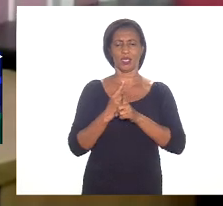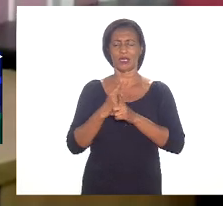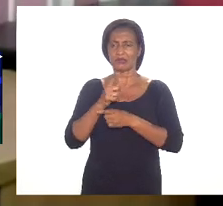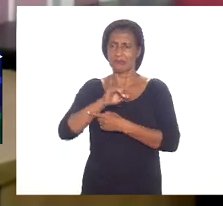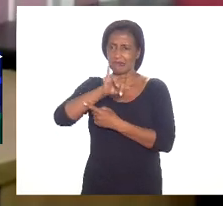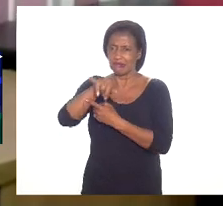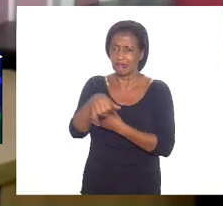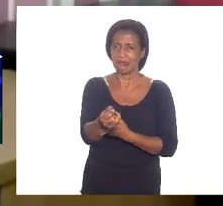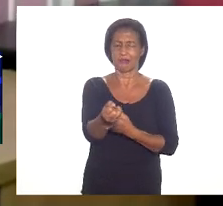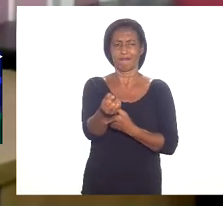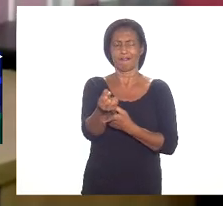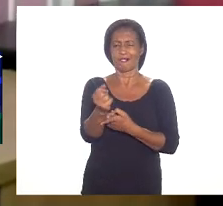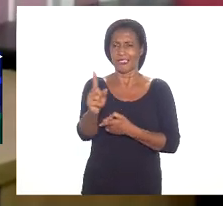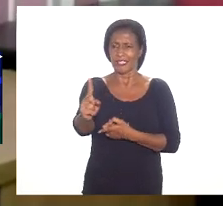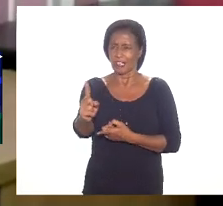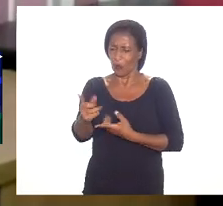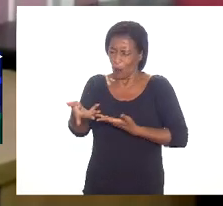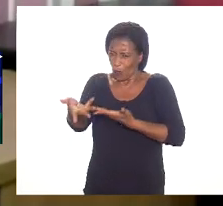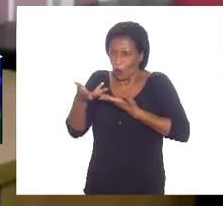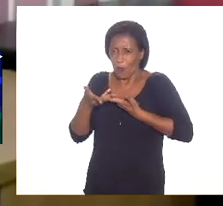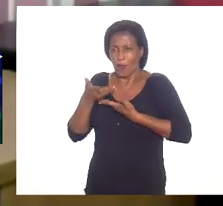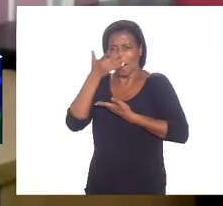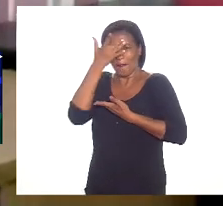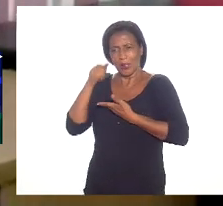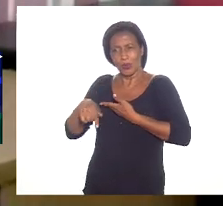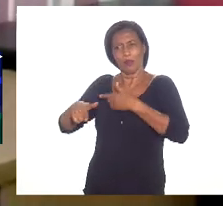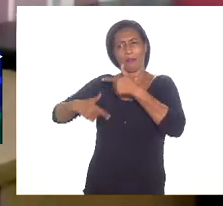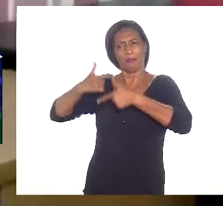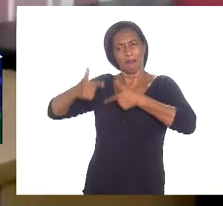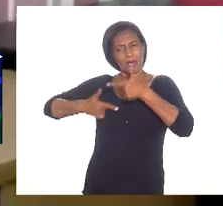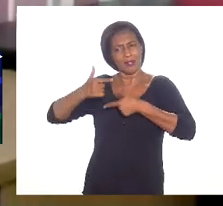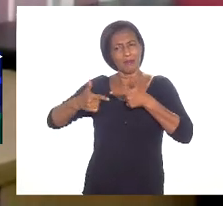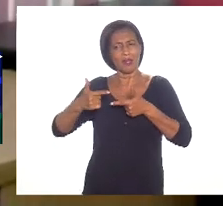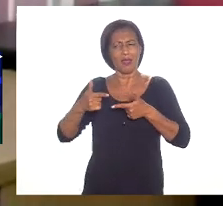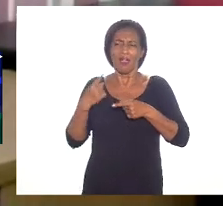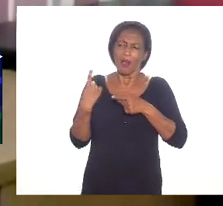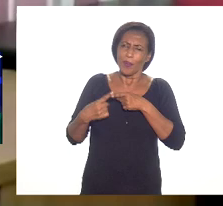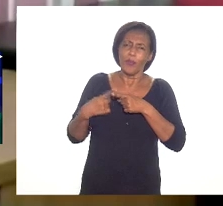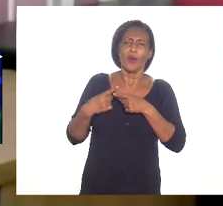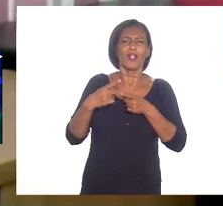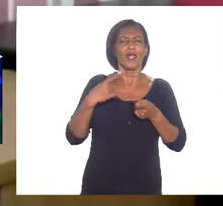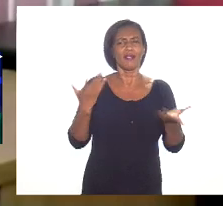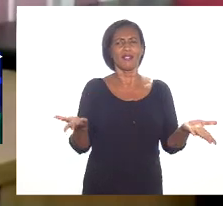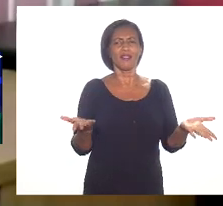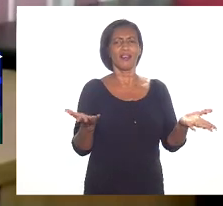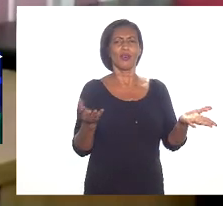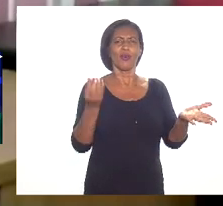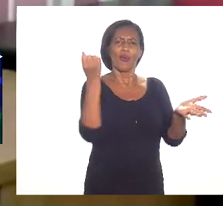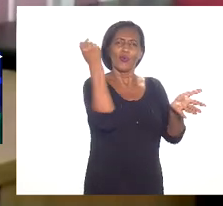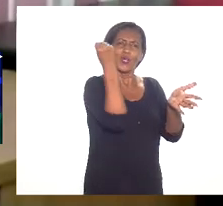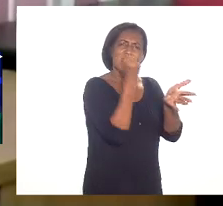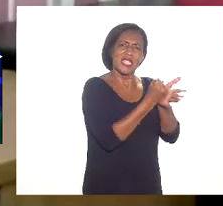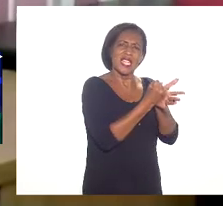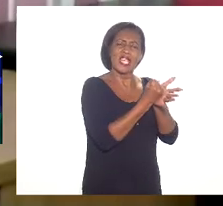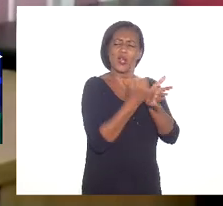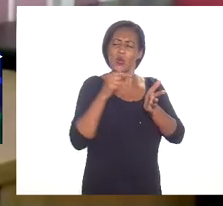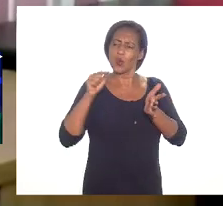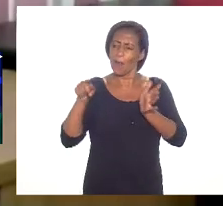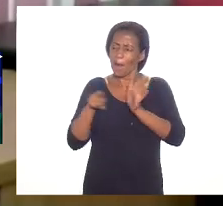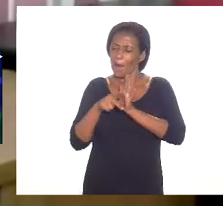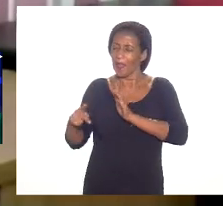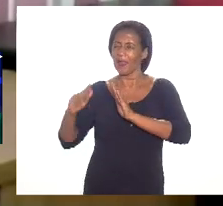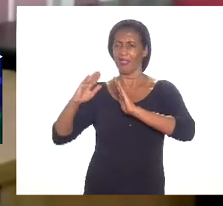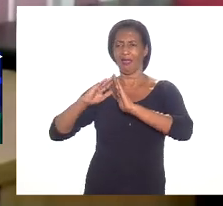puderam se e nas suas empresas E aí porque não criar um selo de incentivo para estimular essas empresas